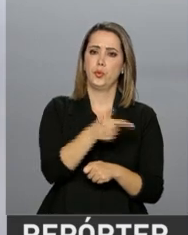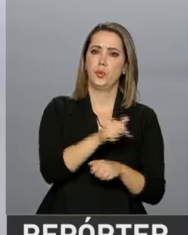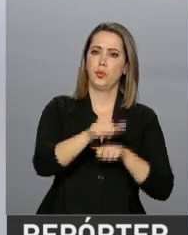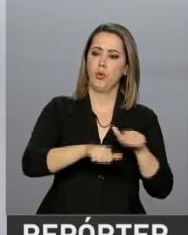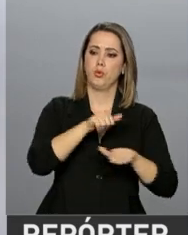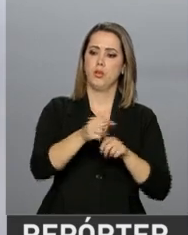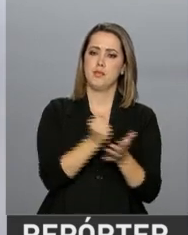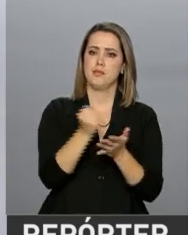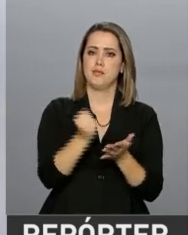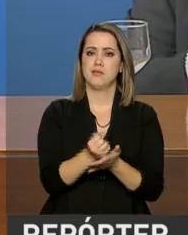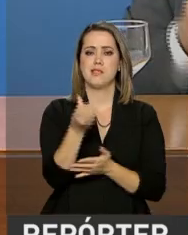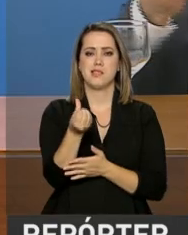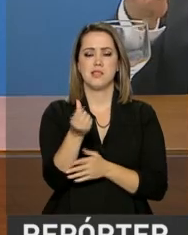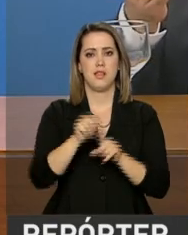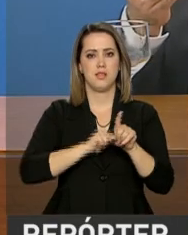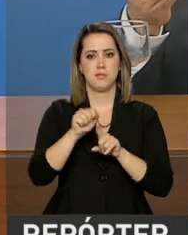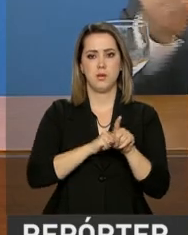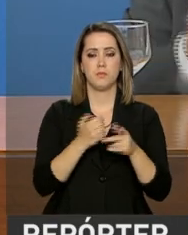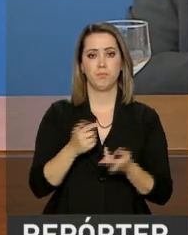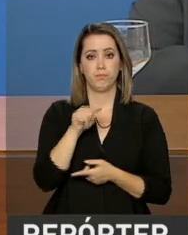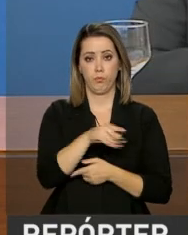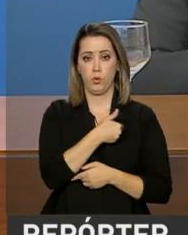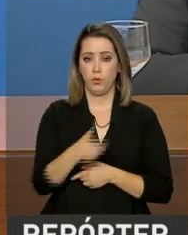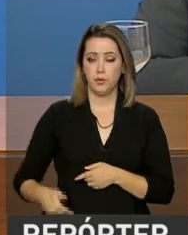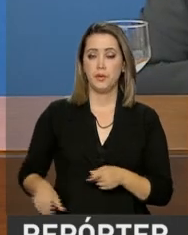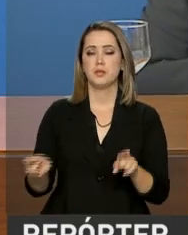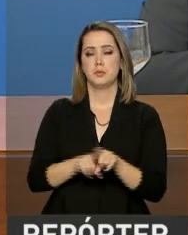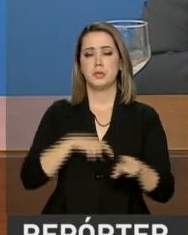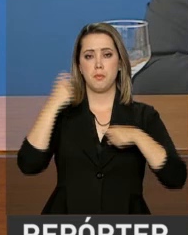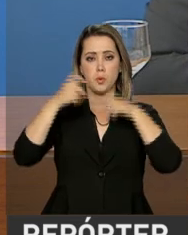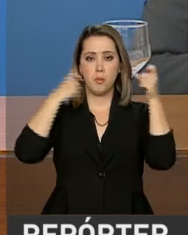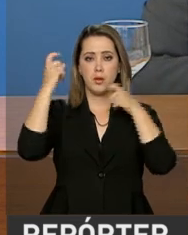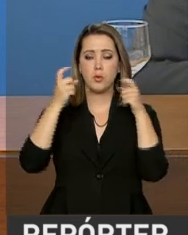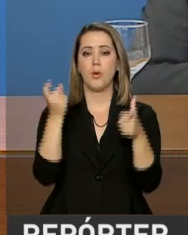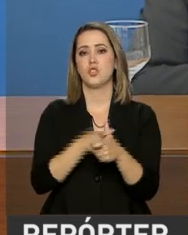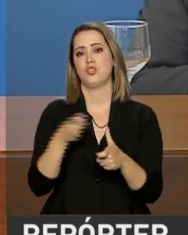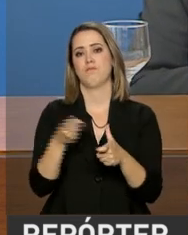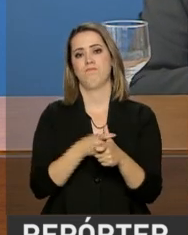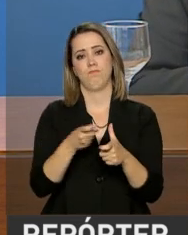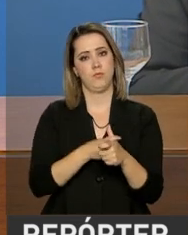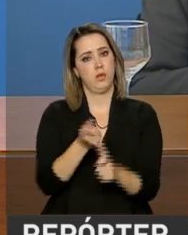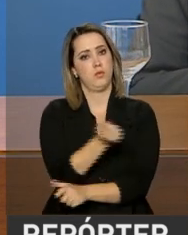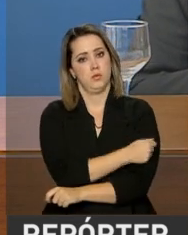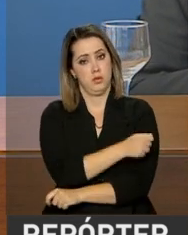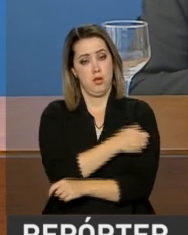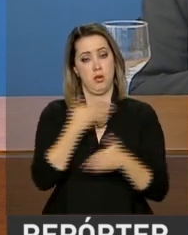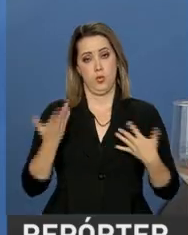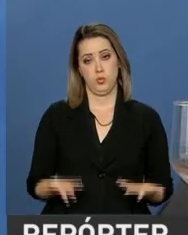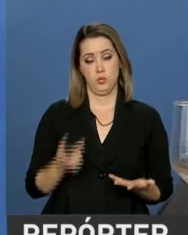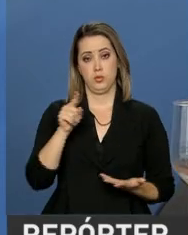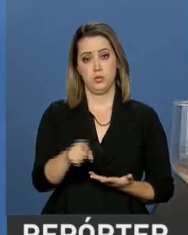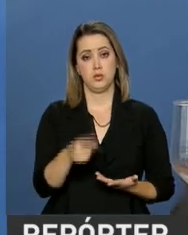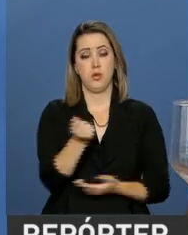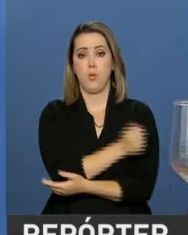a cada semestre o governo também está preocupado com a inadimplência e do endividamento do estudante por isso o